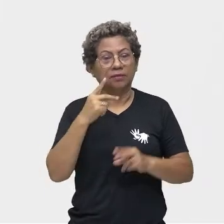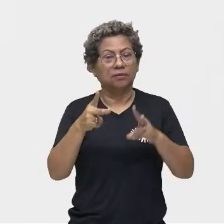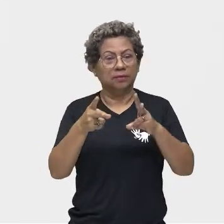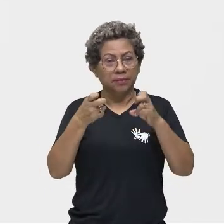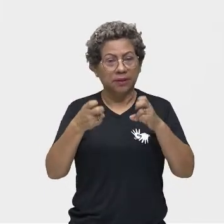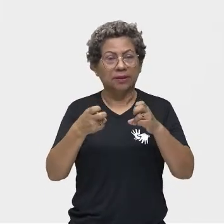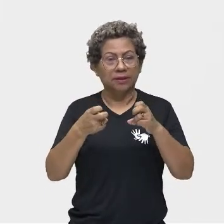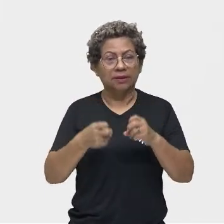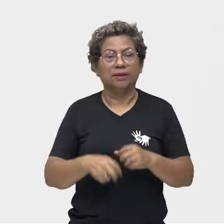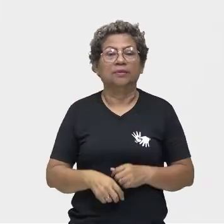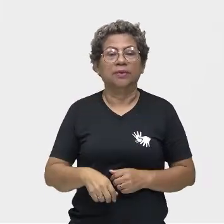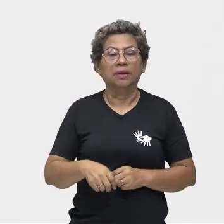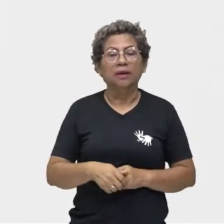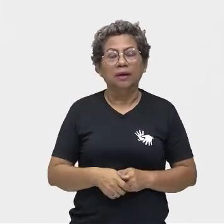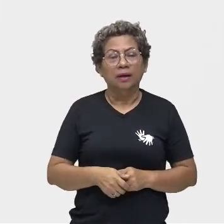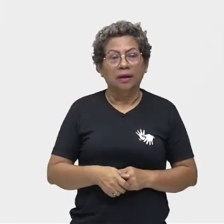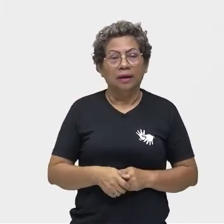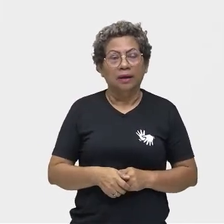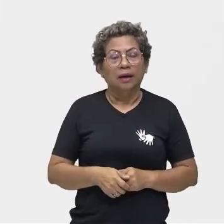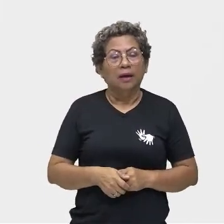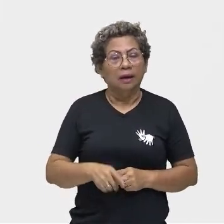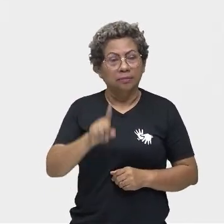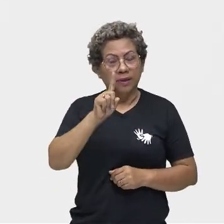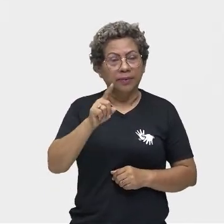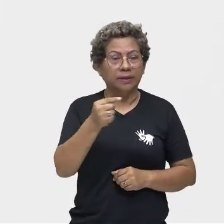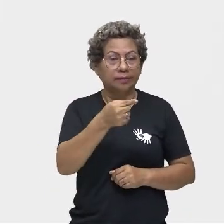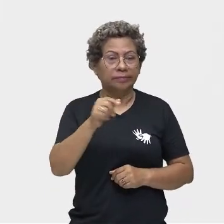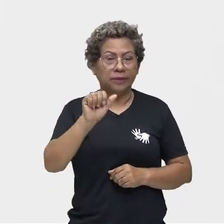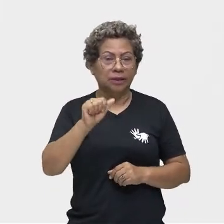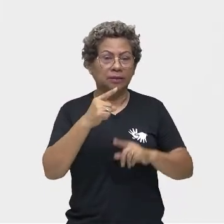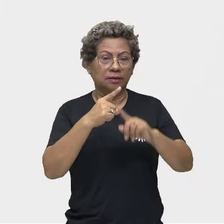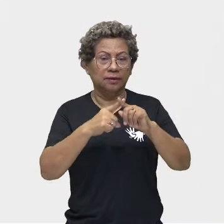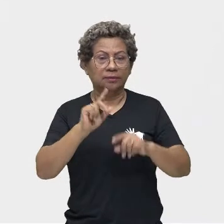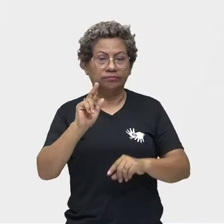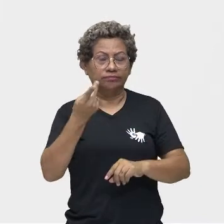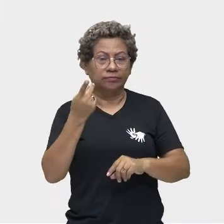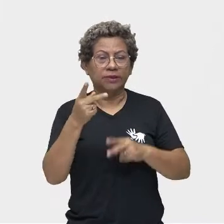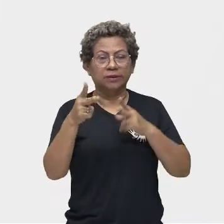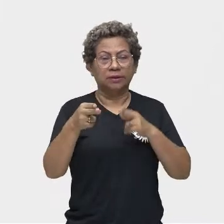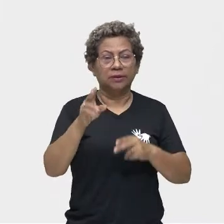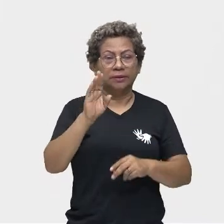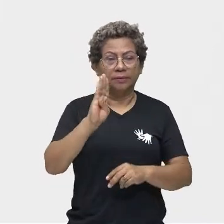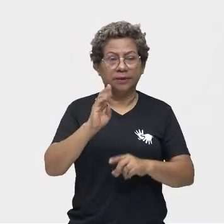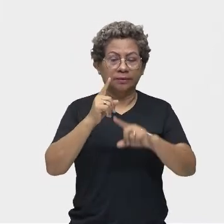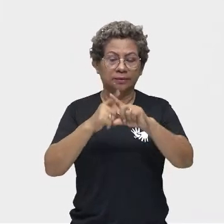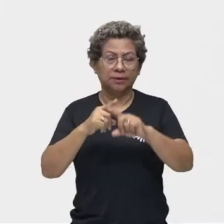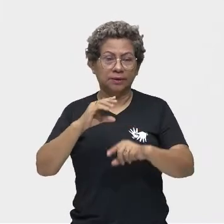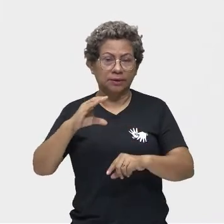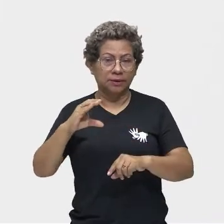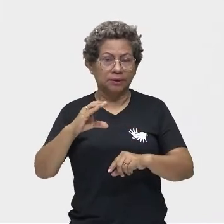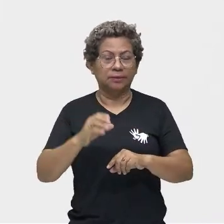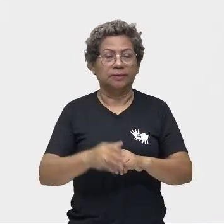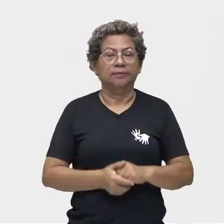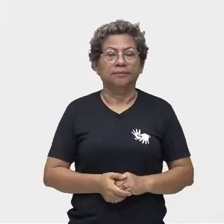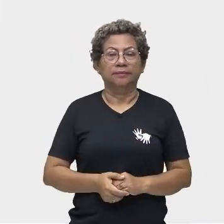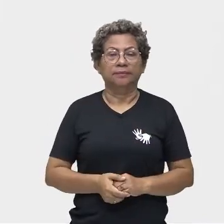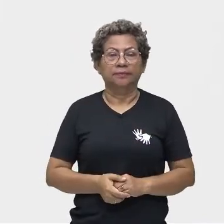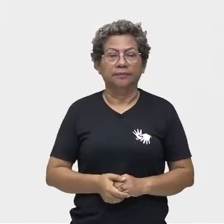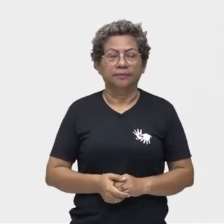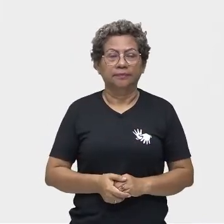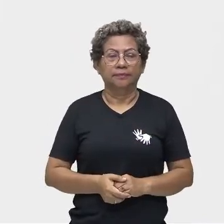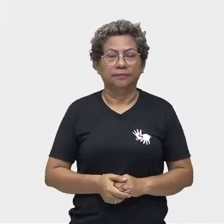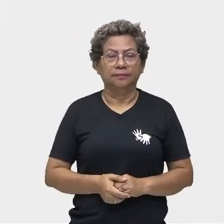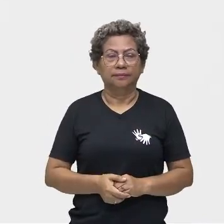é igual ao produto dos catetos. Lembrando-vos que essas relações elas são oriundas